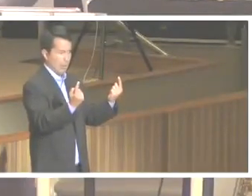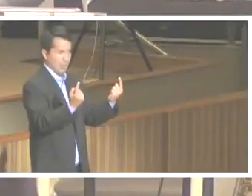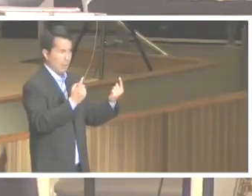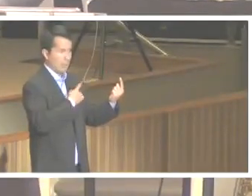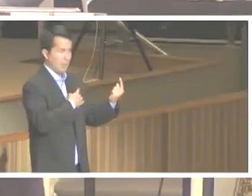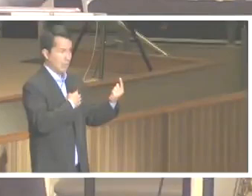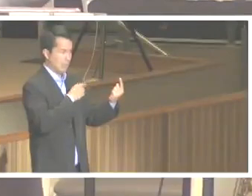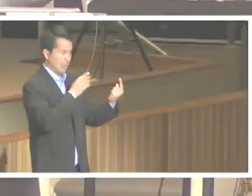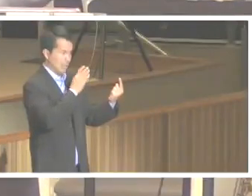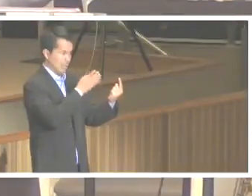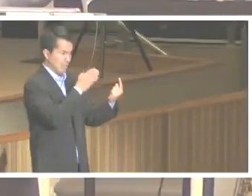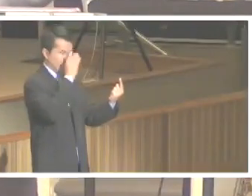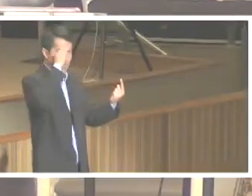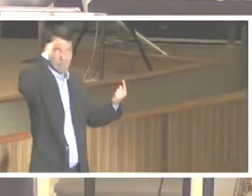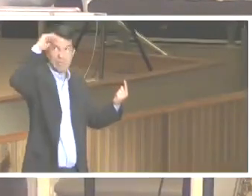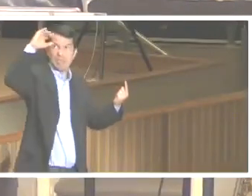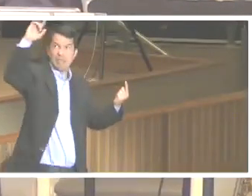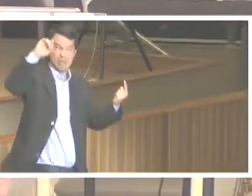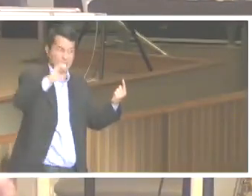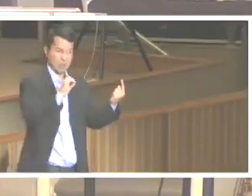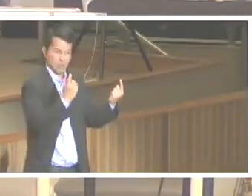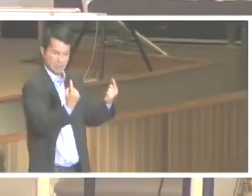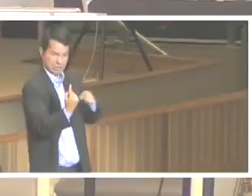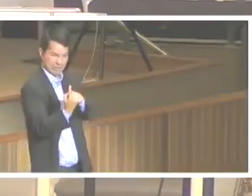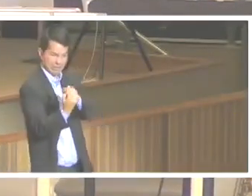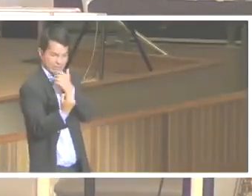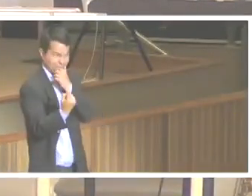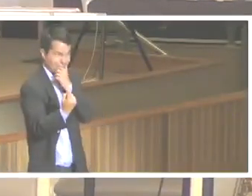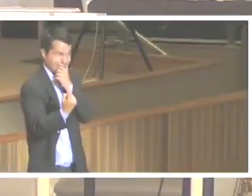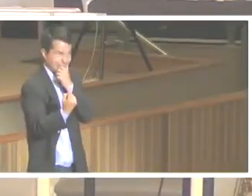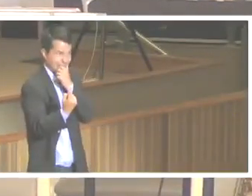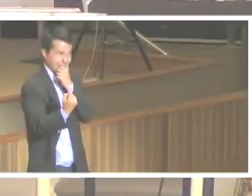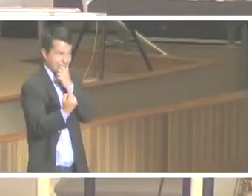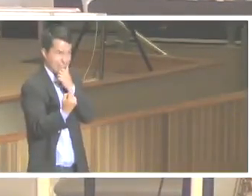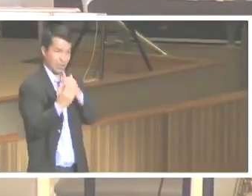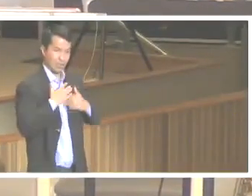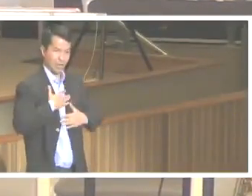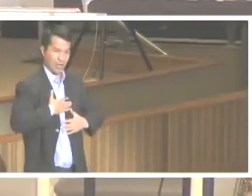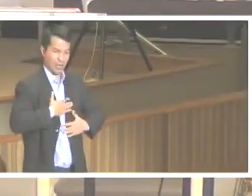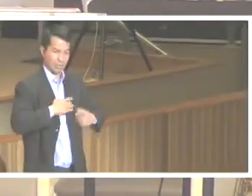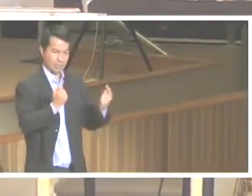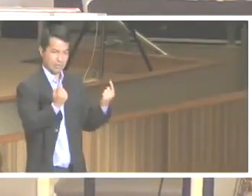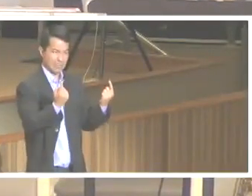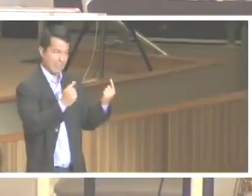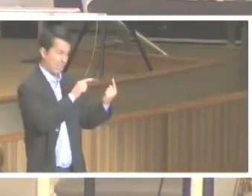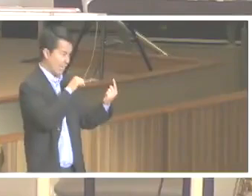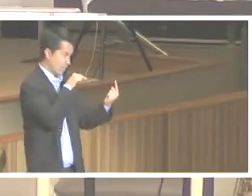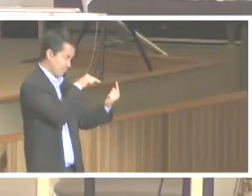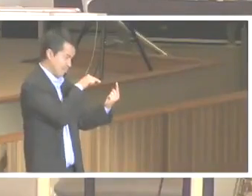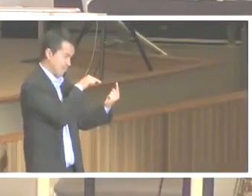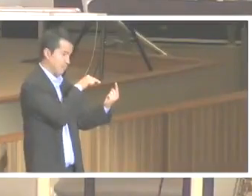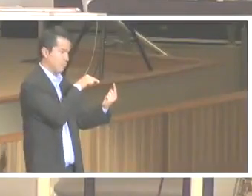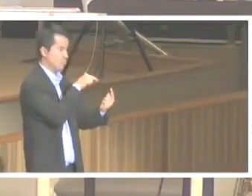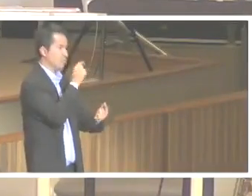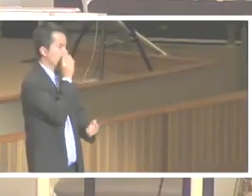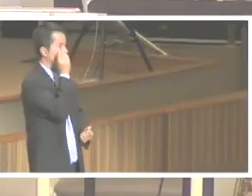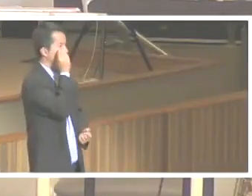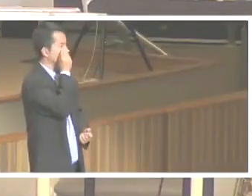essa semana fui participar de um evento na câmara a na assembléia legislativa